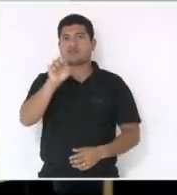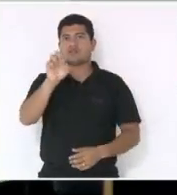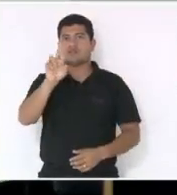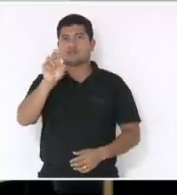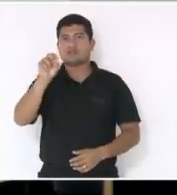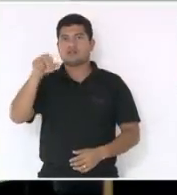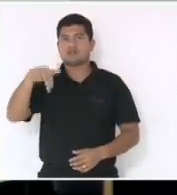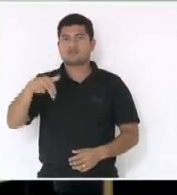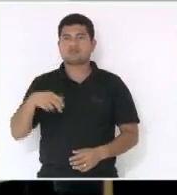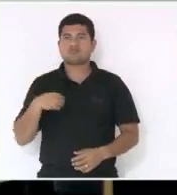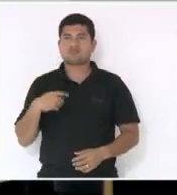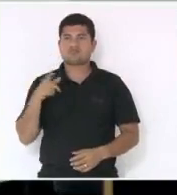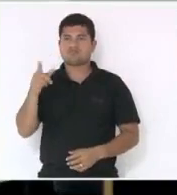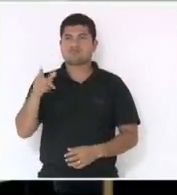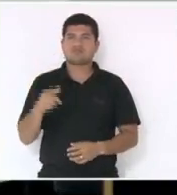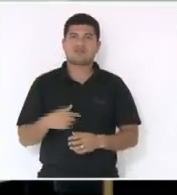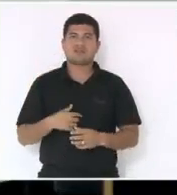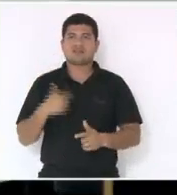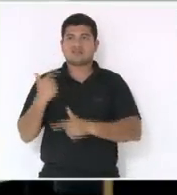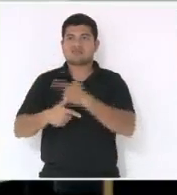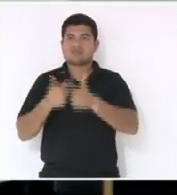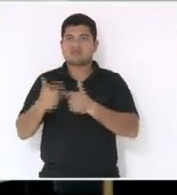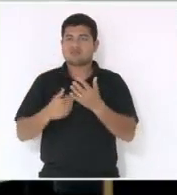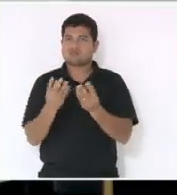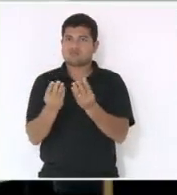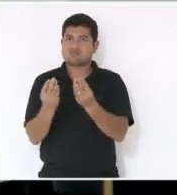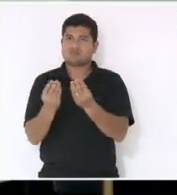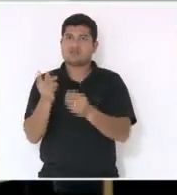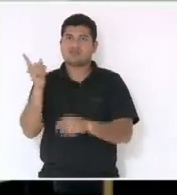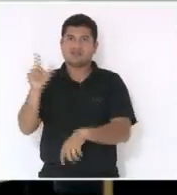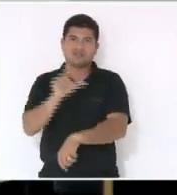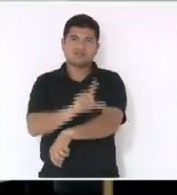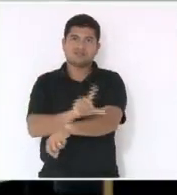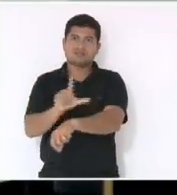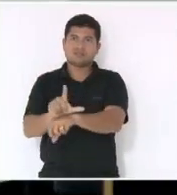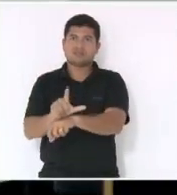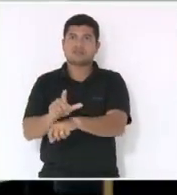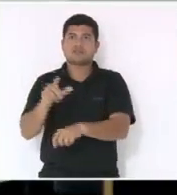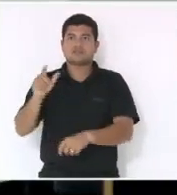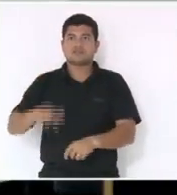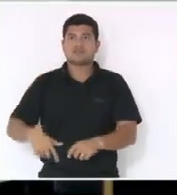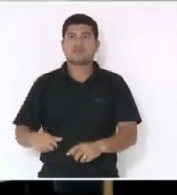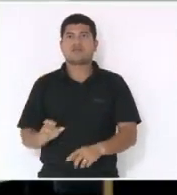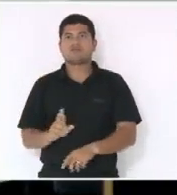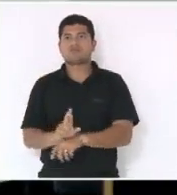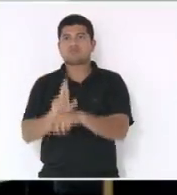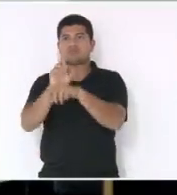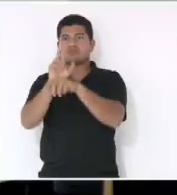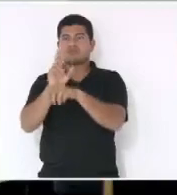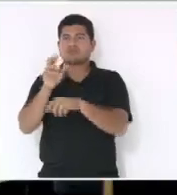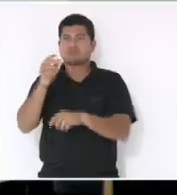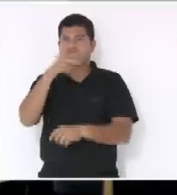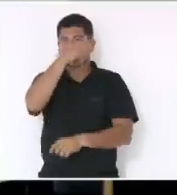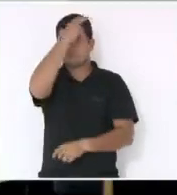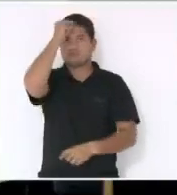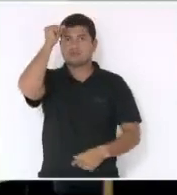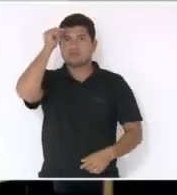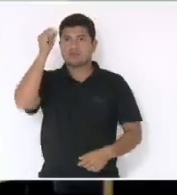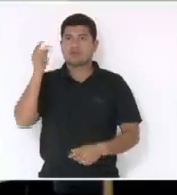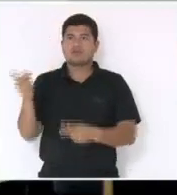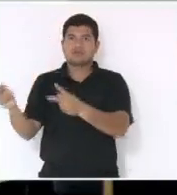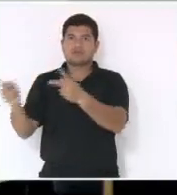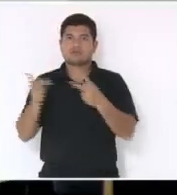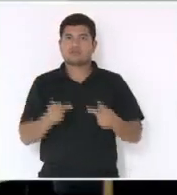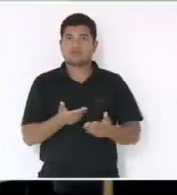uma agenda muito cheia em Lages. Mas aqui, em nome dele, eu quero deixar mais uma vez o convite, não só aos deputados, mas a toda